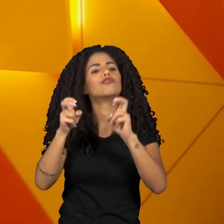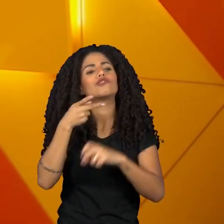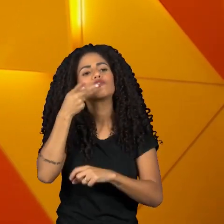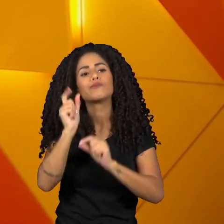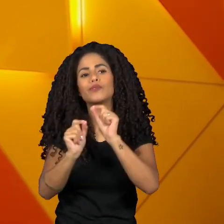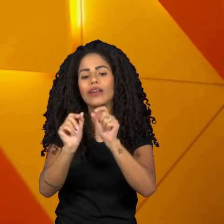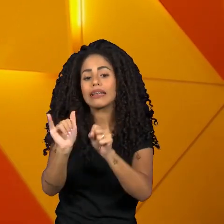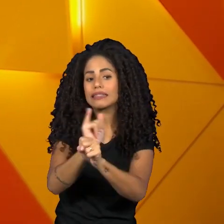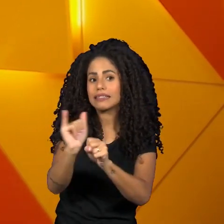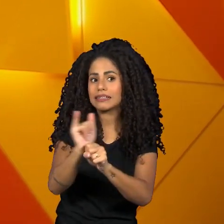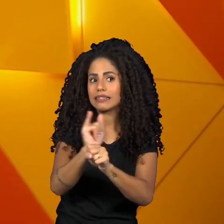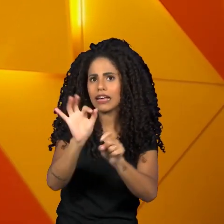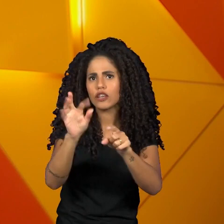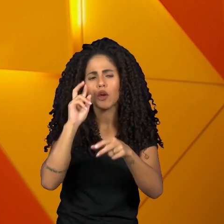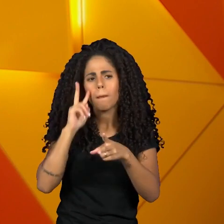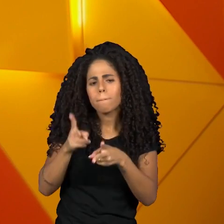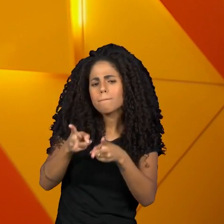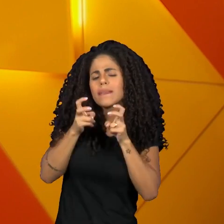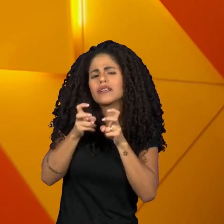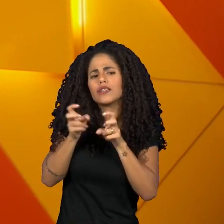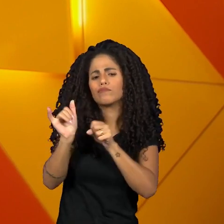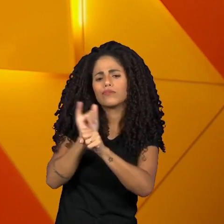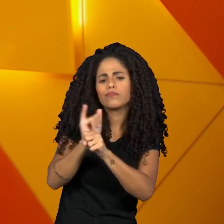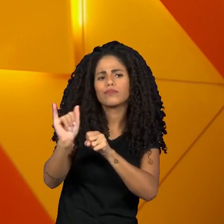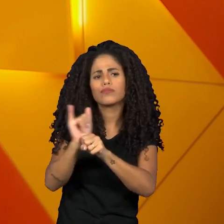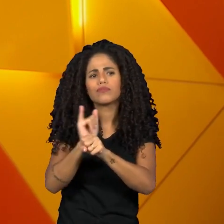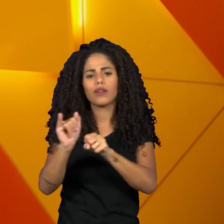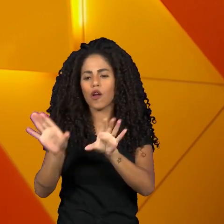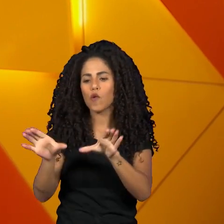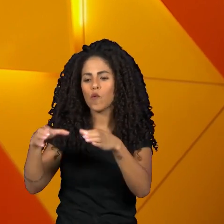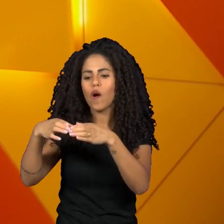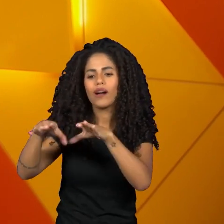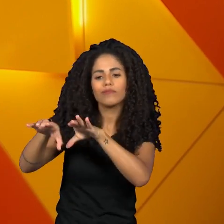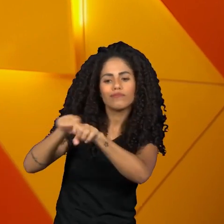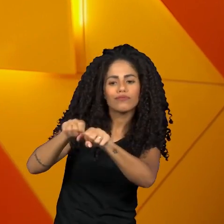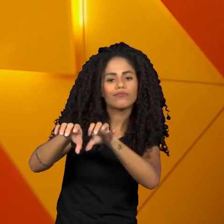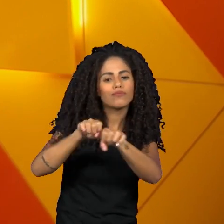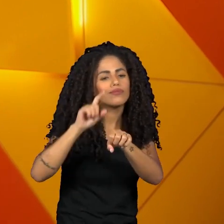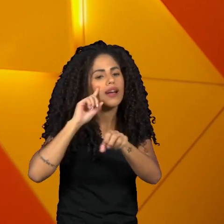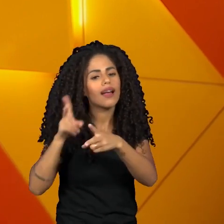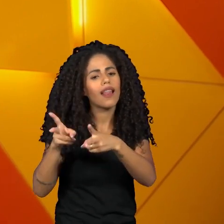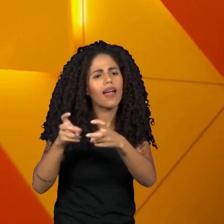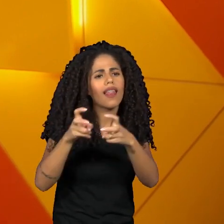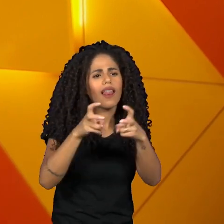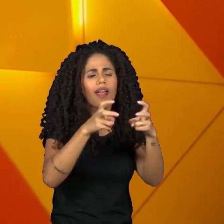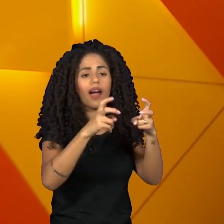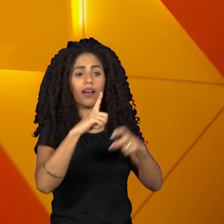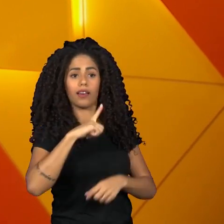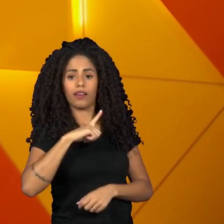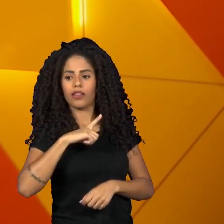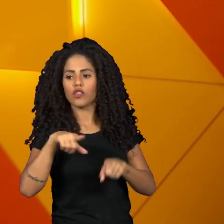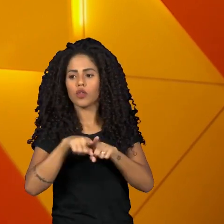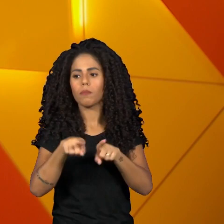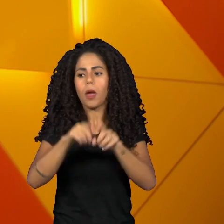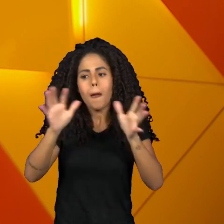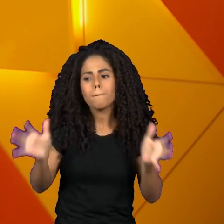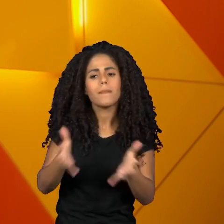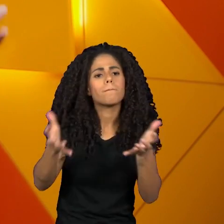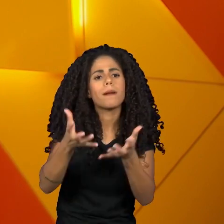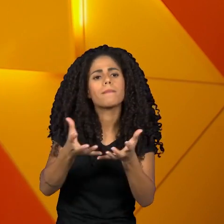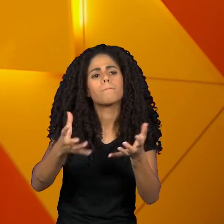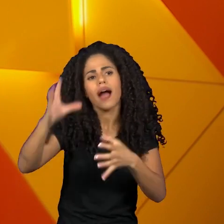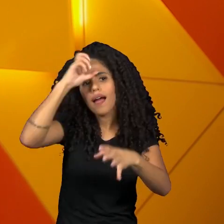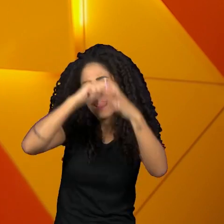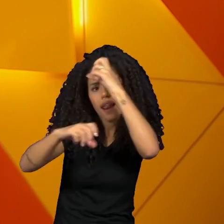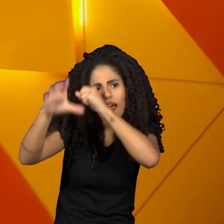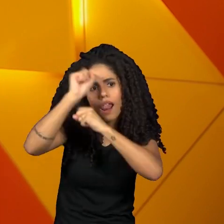estratégia, e aí eu percebo a estratégia na formação de todos os coletivos que a gente trouxe aqui, e inclusive com alguns pensadores